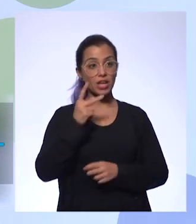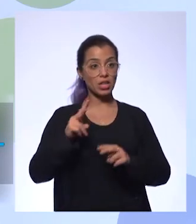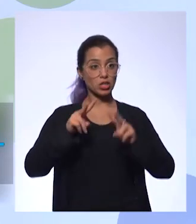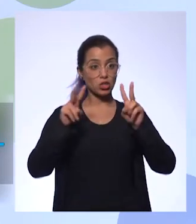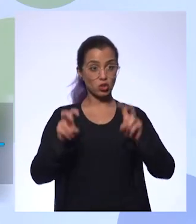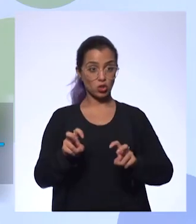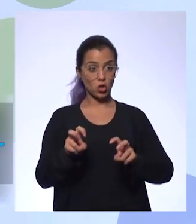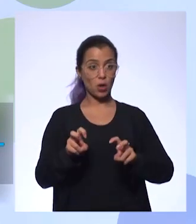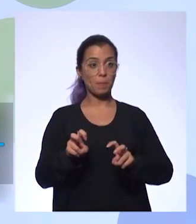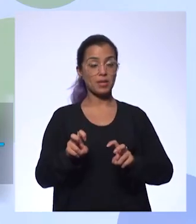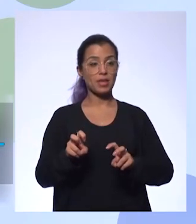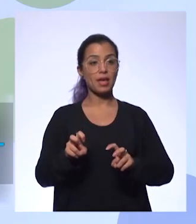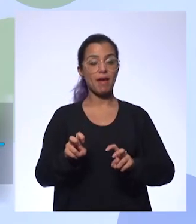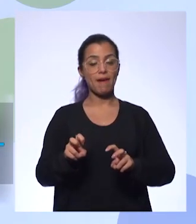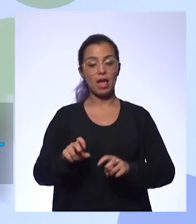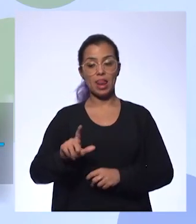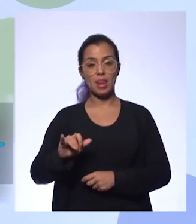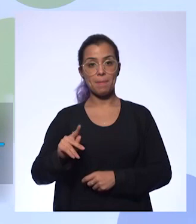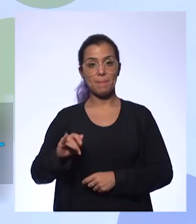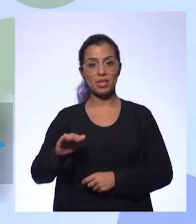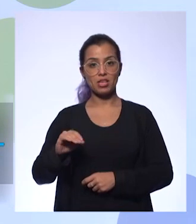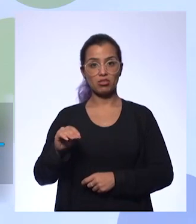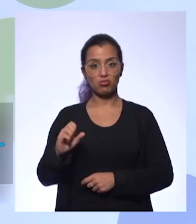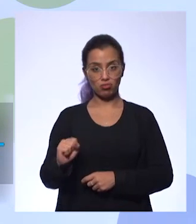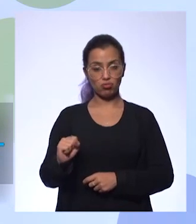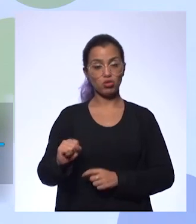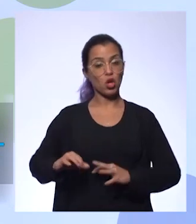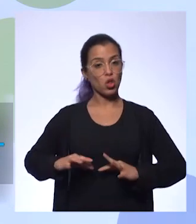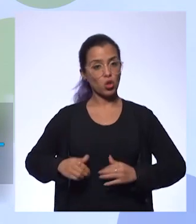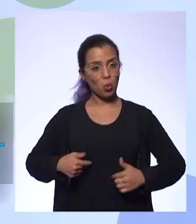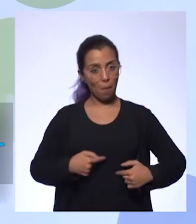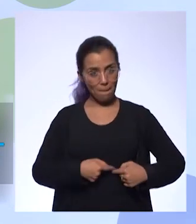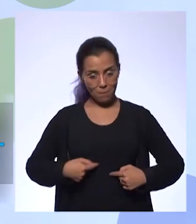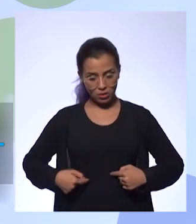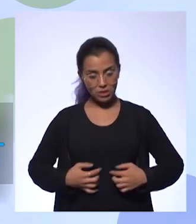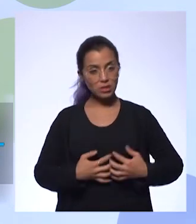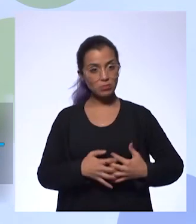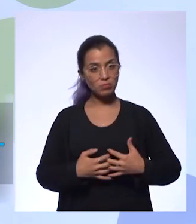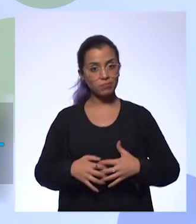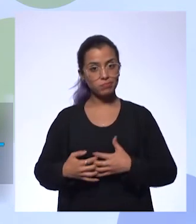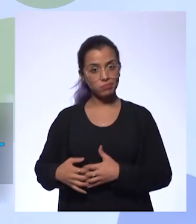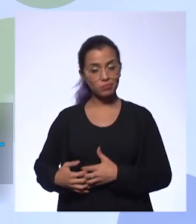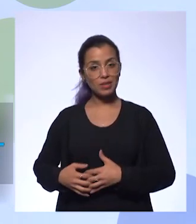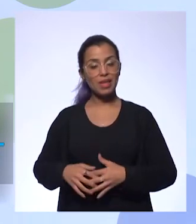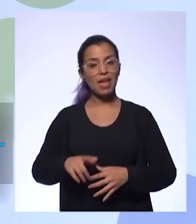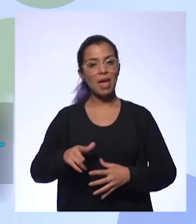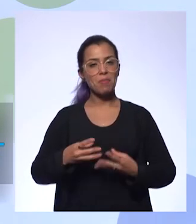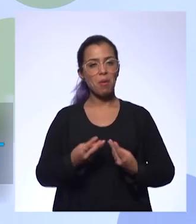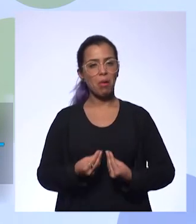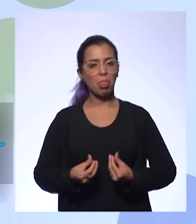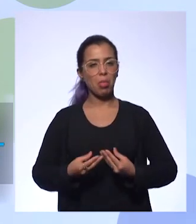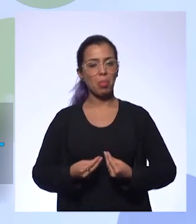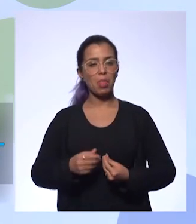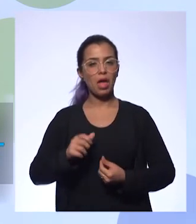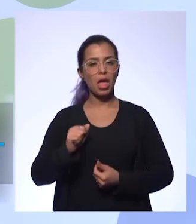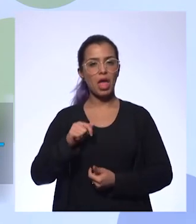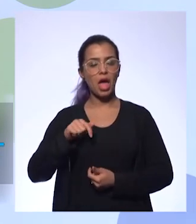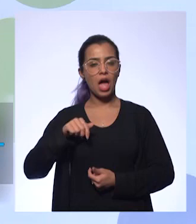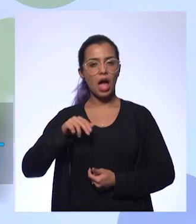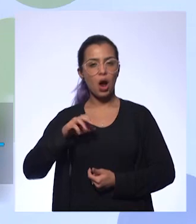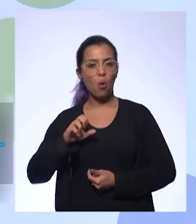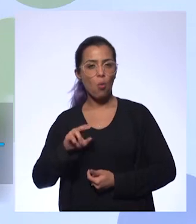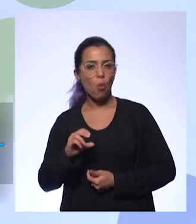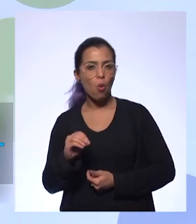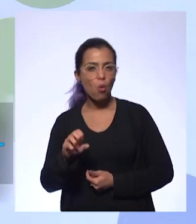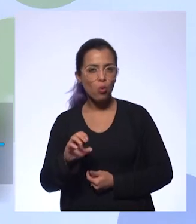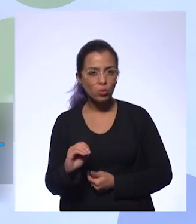né, dos lipídios, todo esse processo aí de digestão, ele é em meio aquoso, tá? E para que